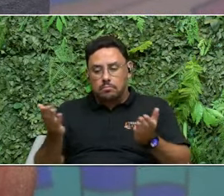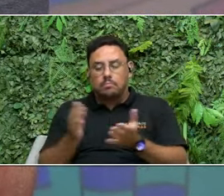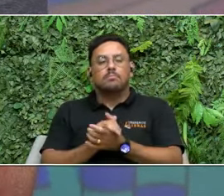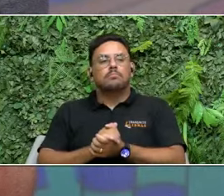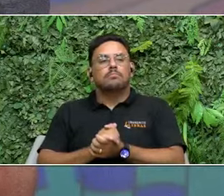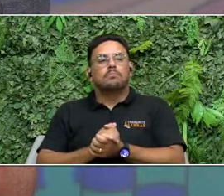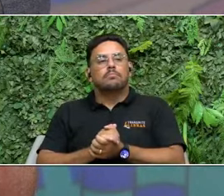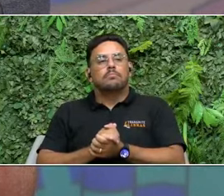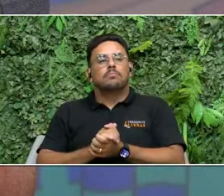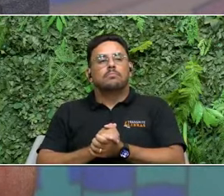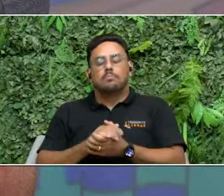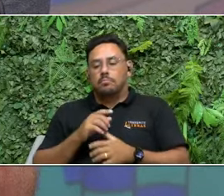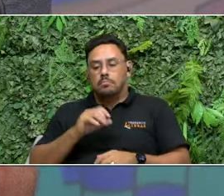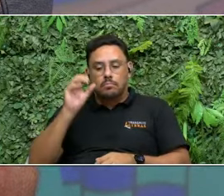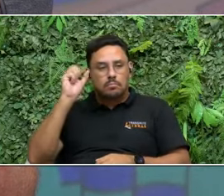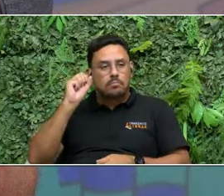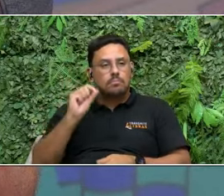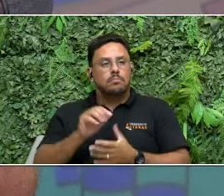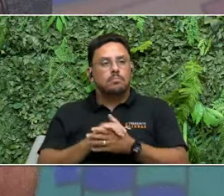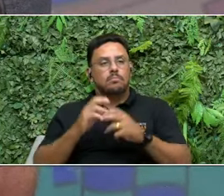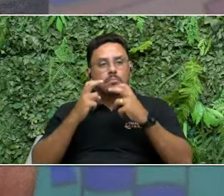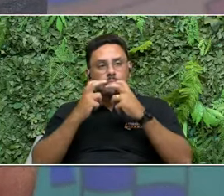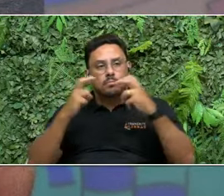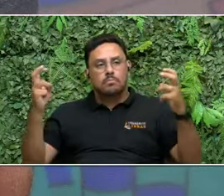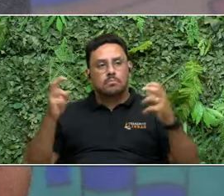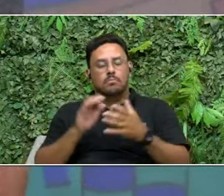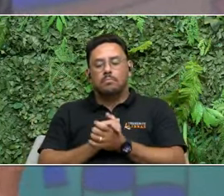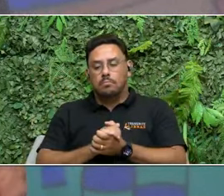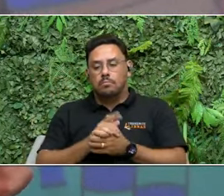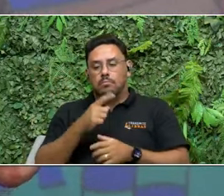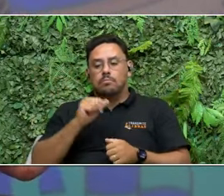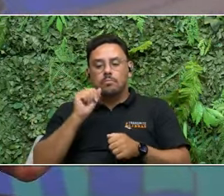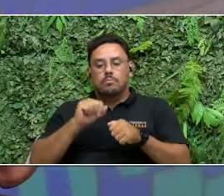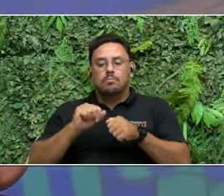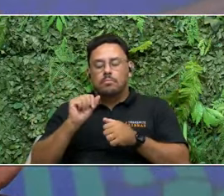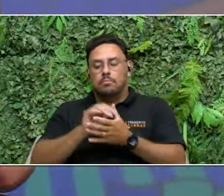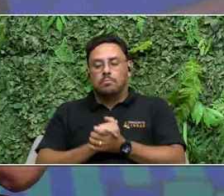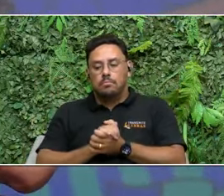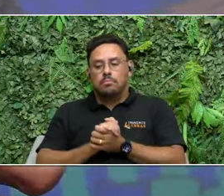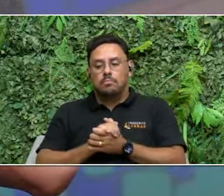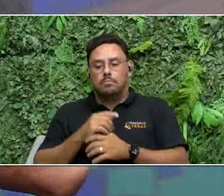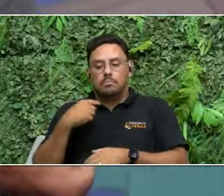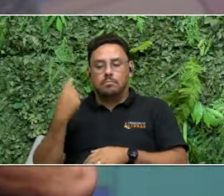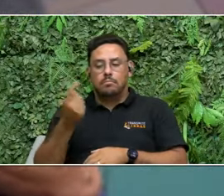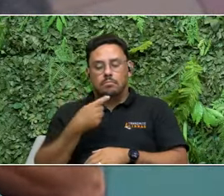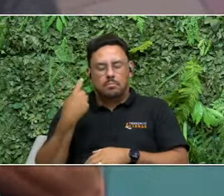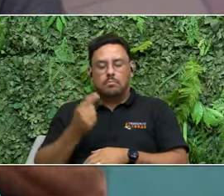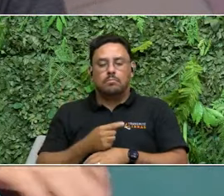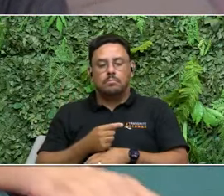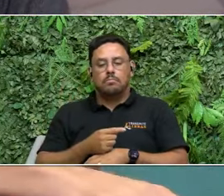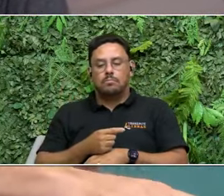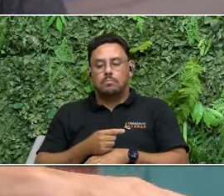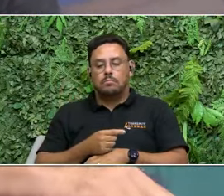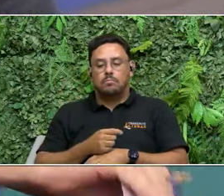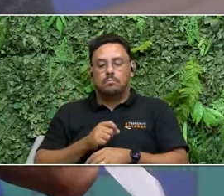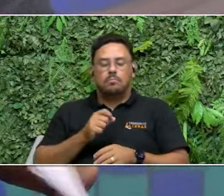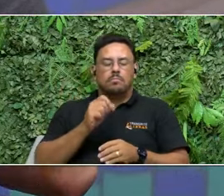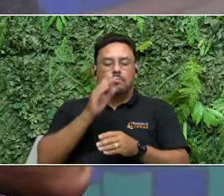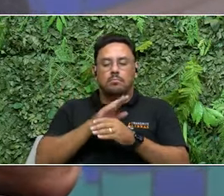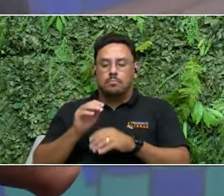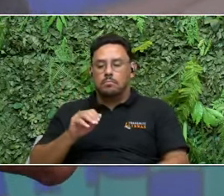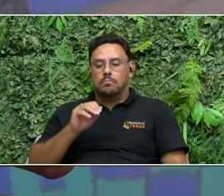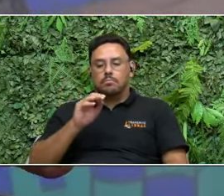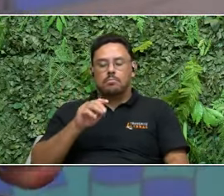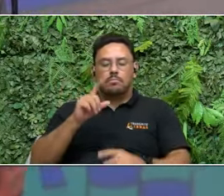em campo Vamos ouvir o grito da galera tá na hora da gente fazer a nossa rodada de apostas na estrela